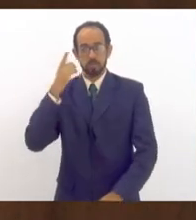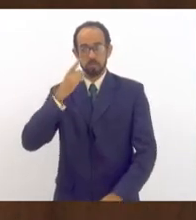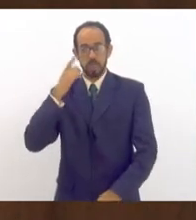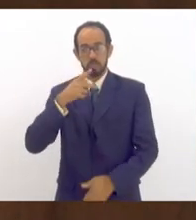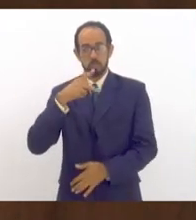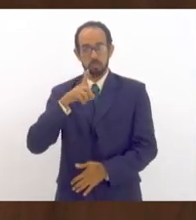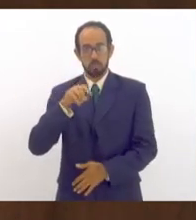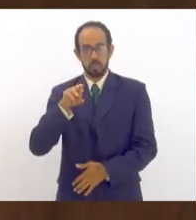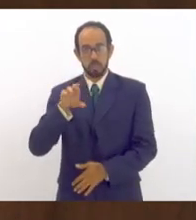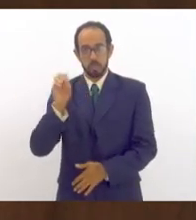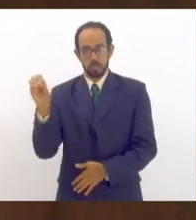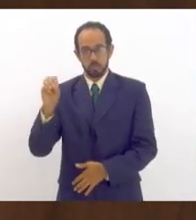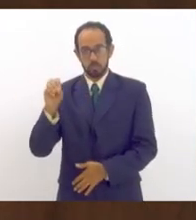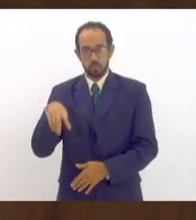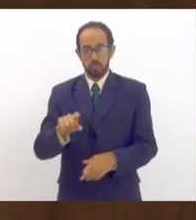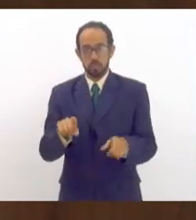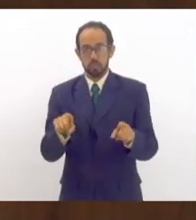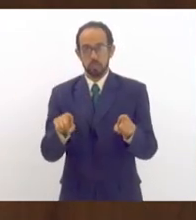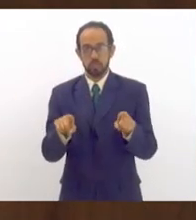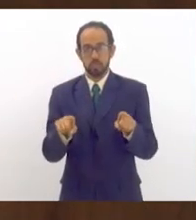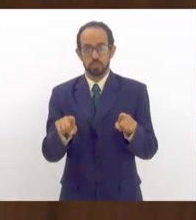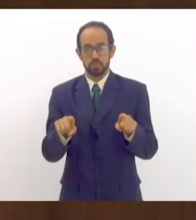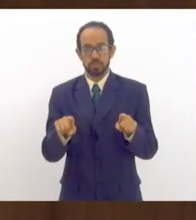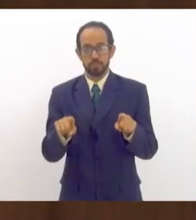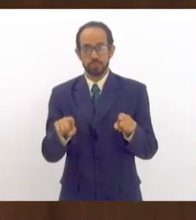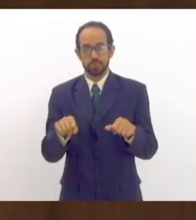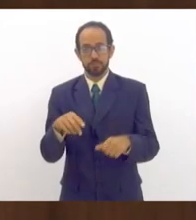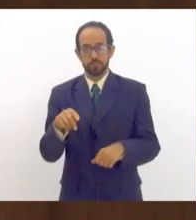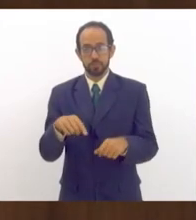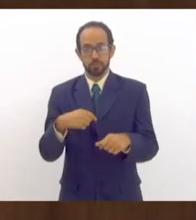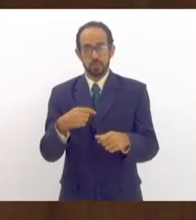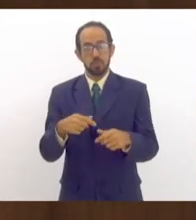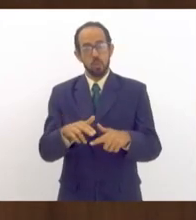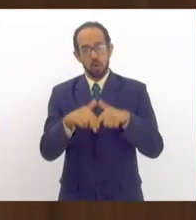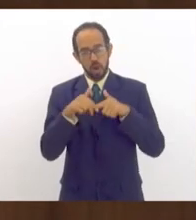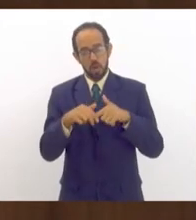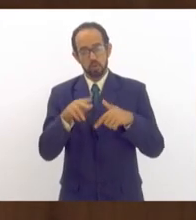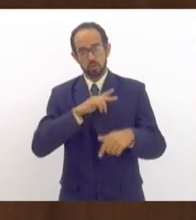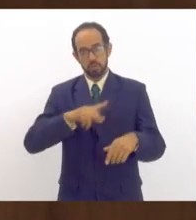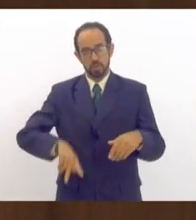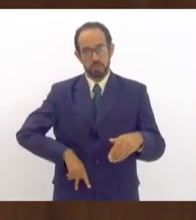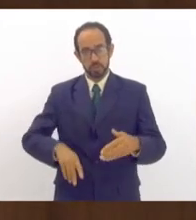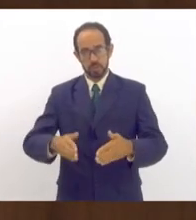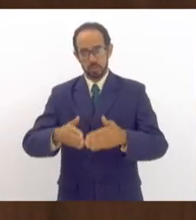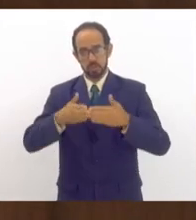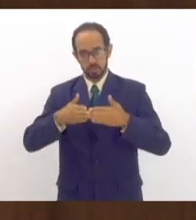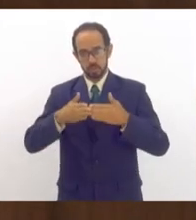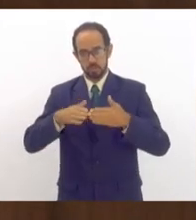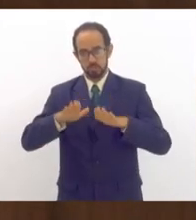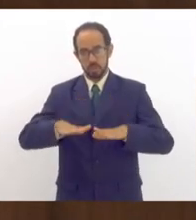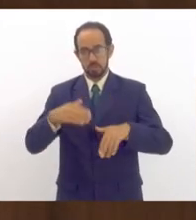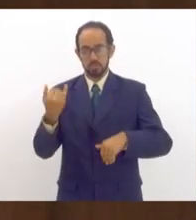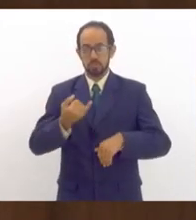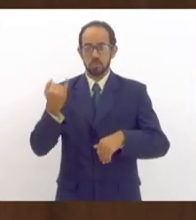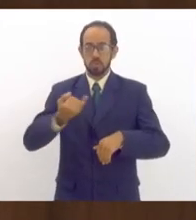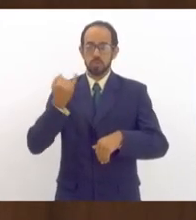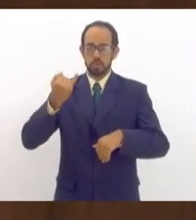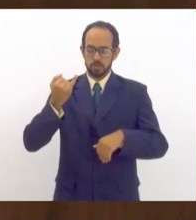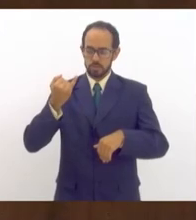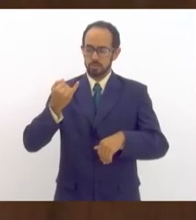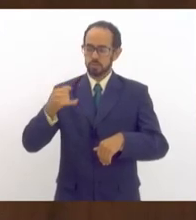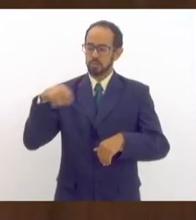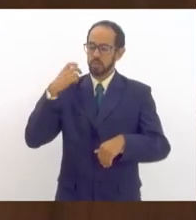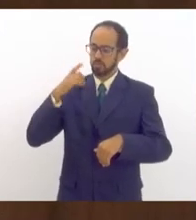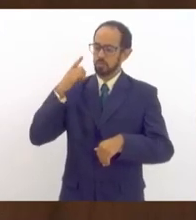brasão afinal o presidente está licenciado mas é fundamental fundamental deputado